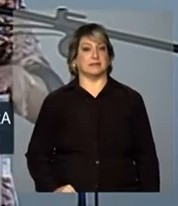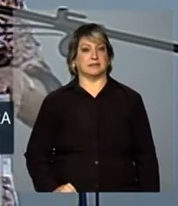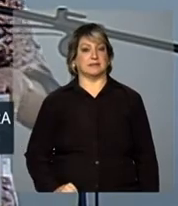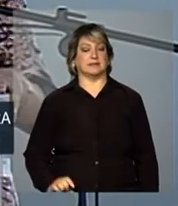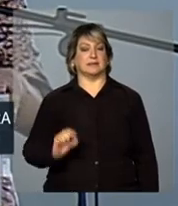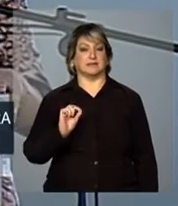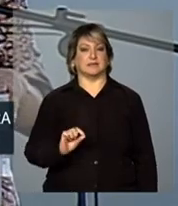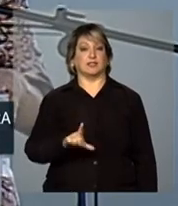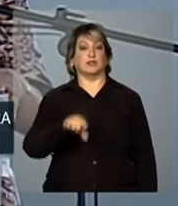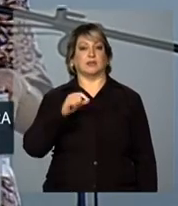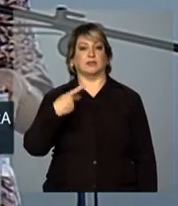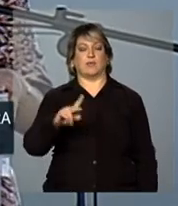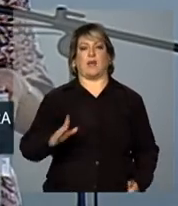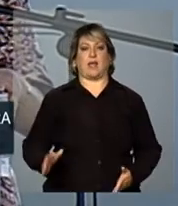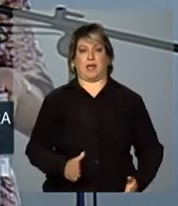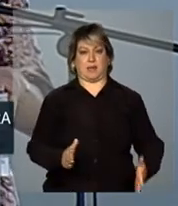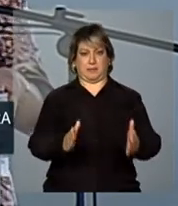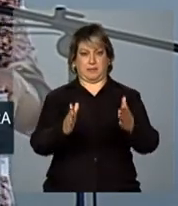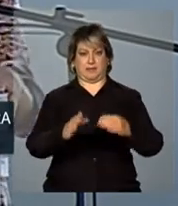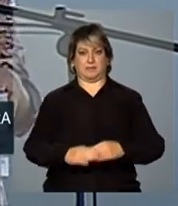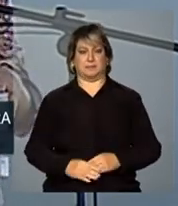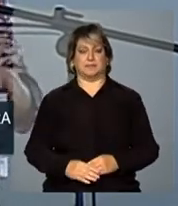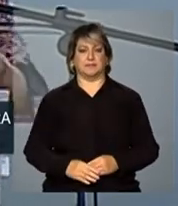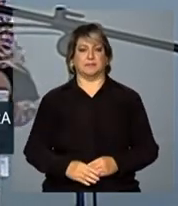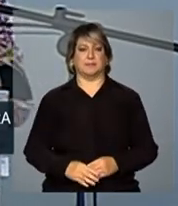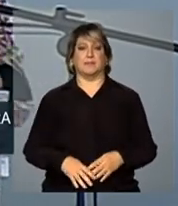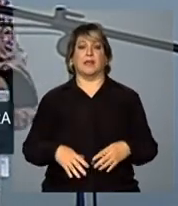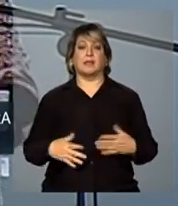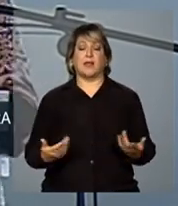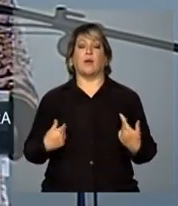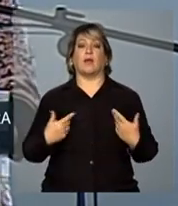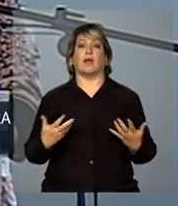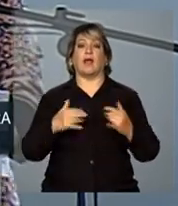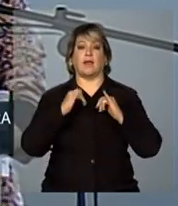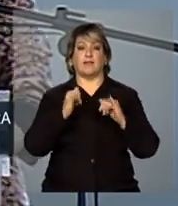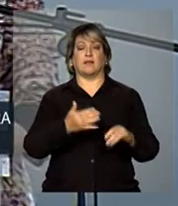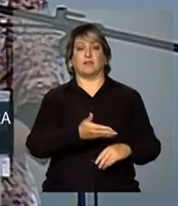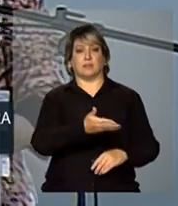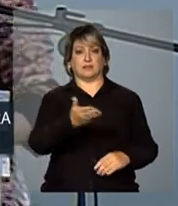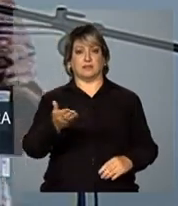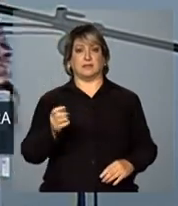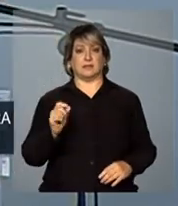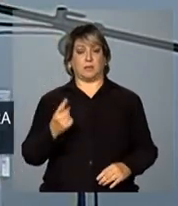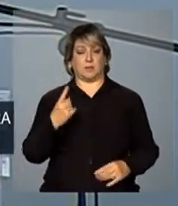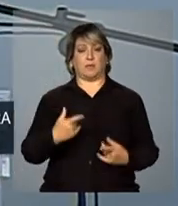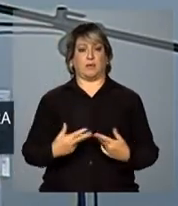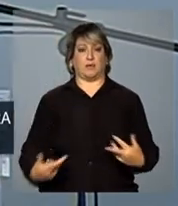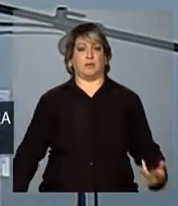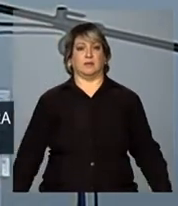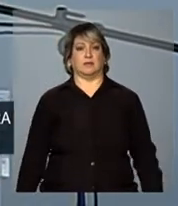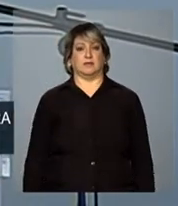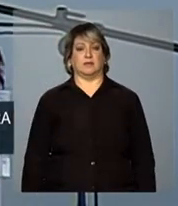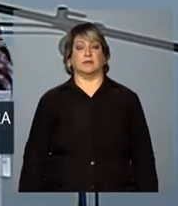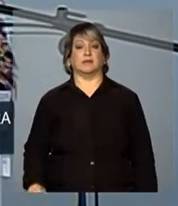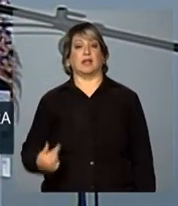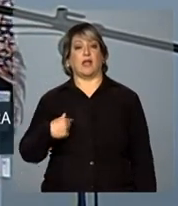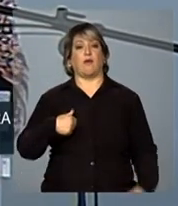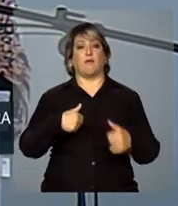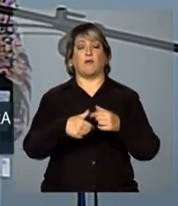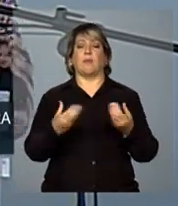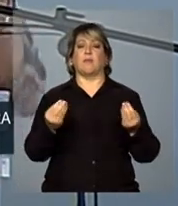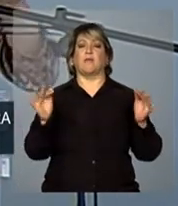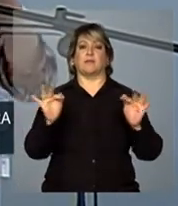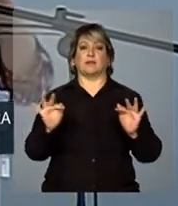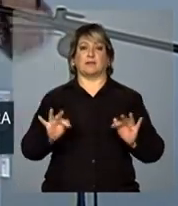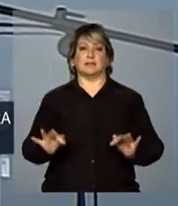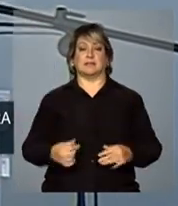de escolher o seu caminho. E eu queria dizer para vocês uma coisa. Eu fico muito